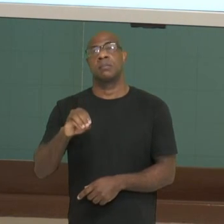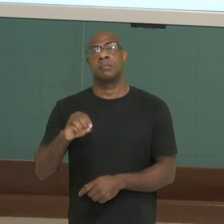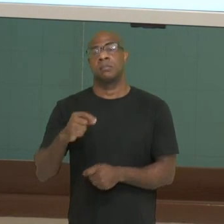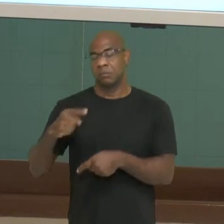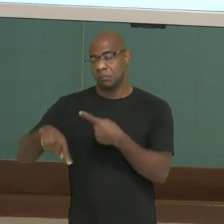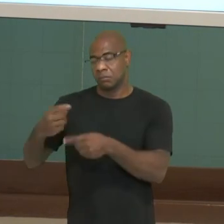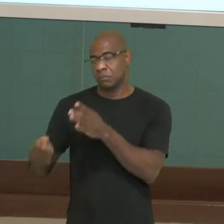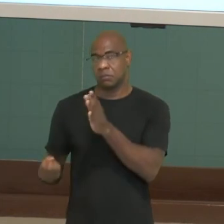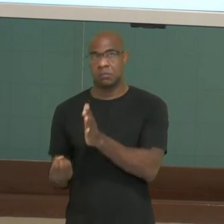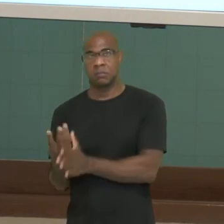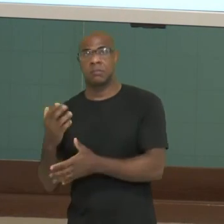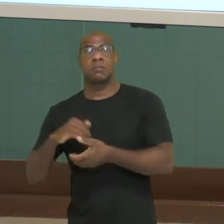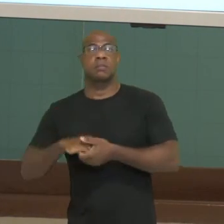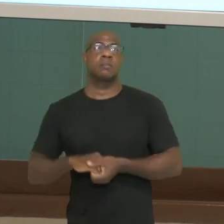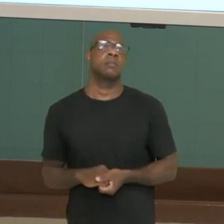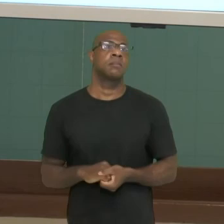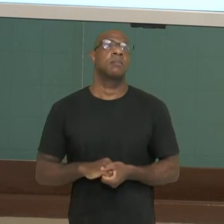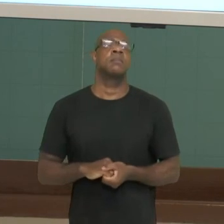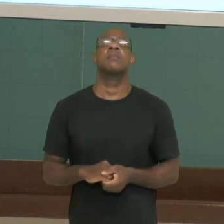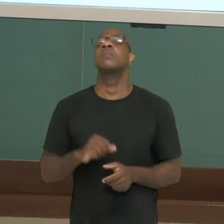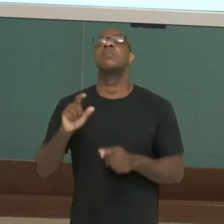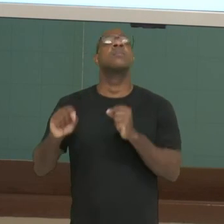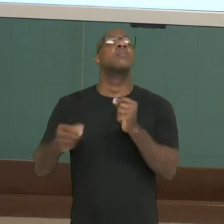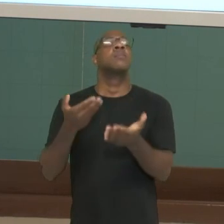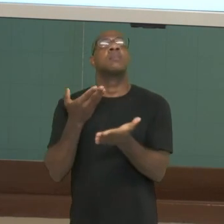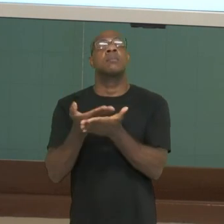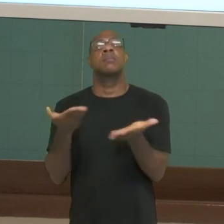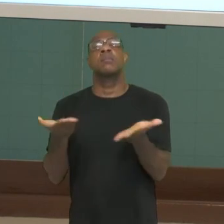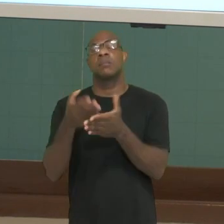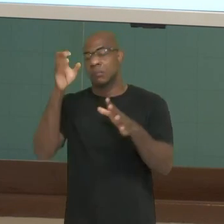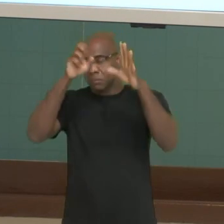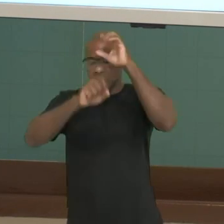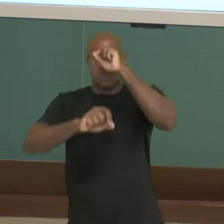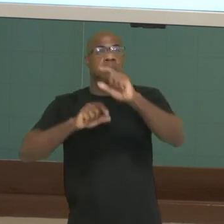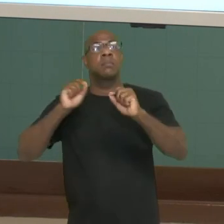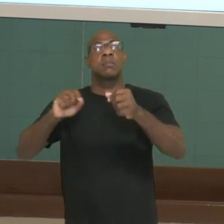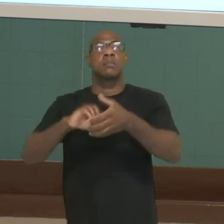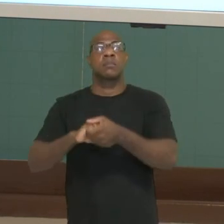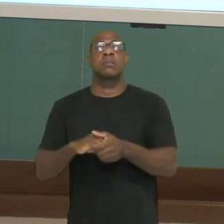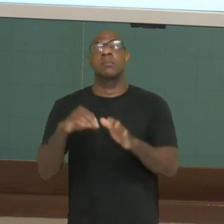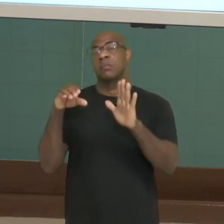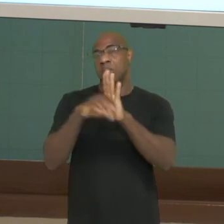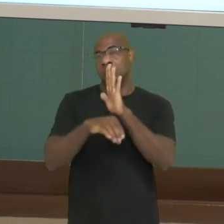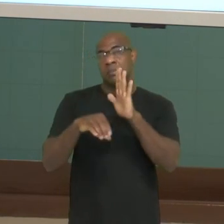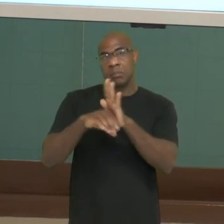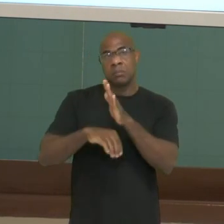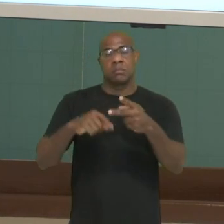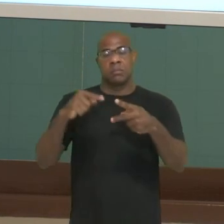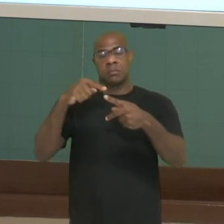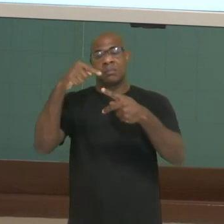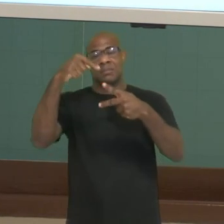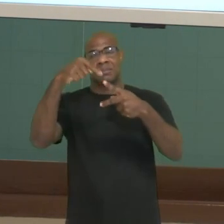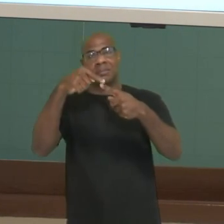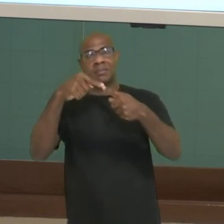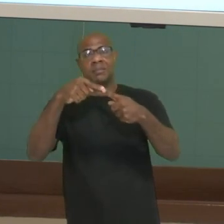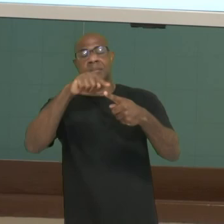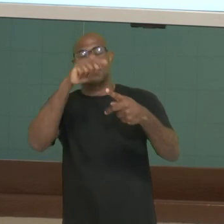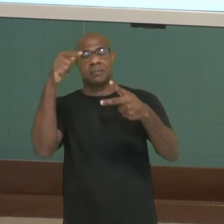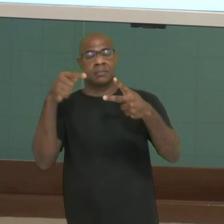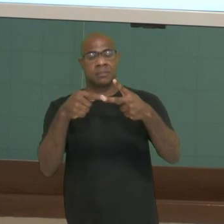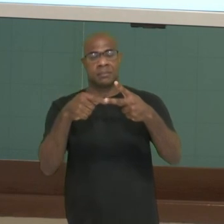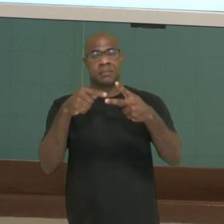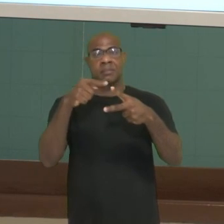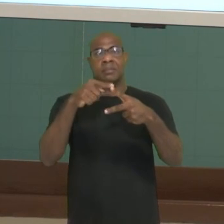hein? O que vimos na aula de hoje? O conceito de especiação, o conceito